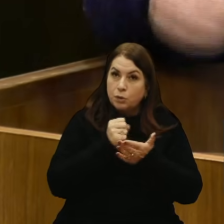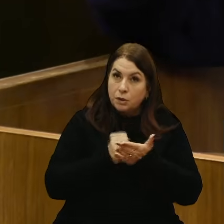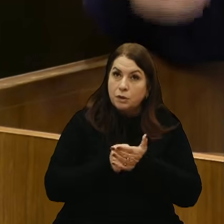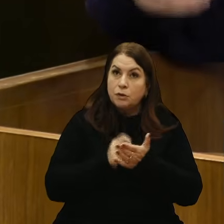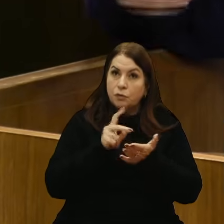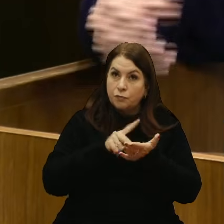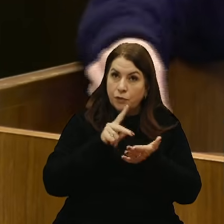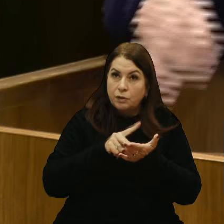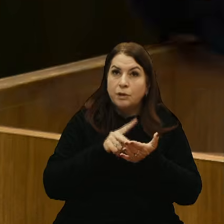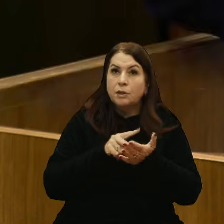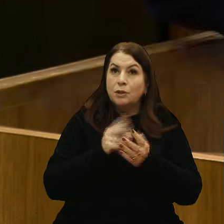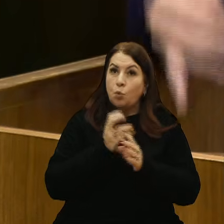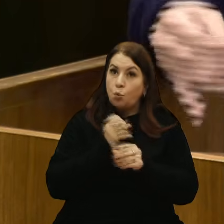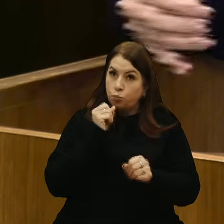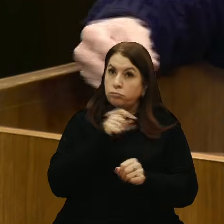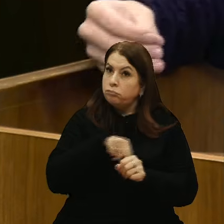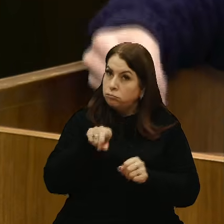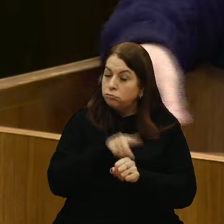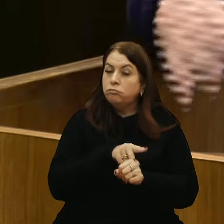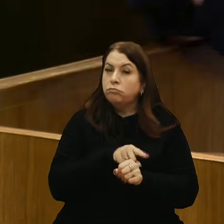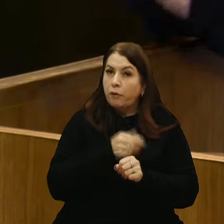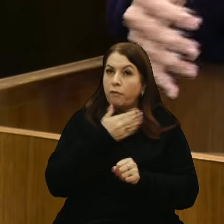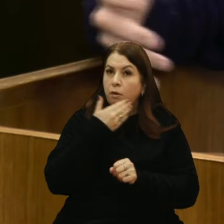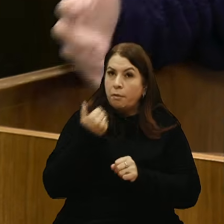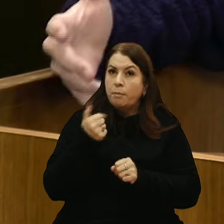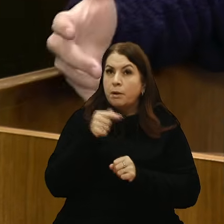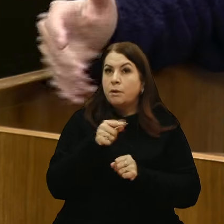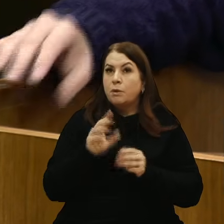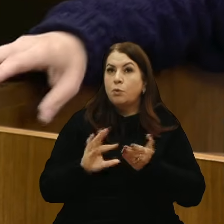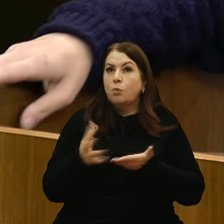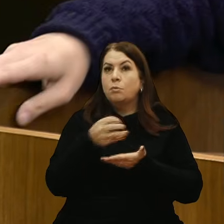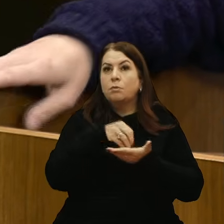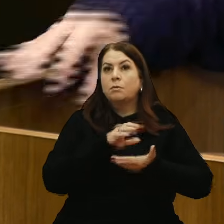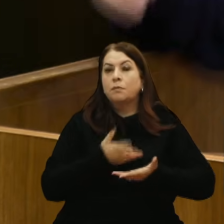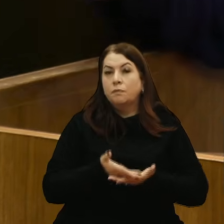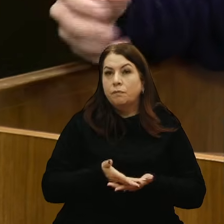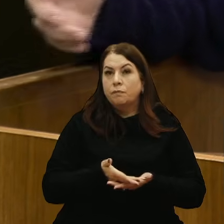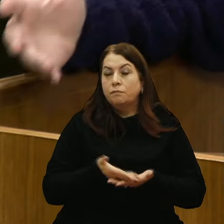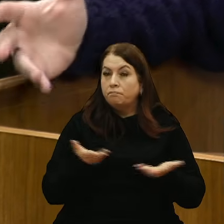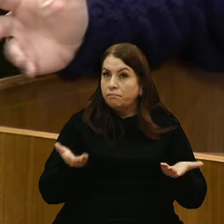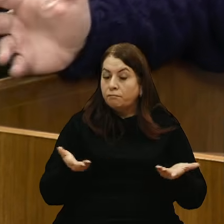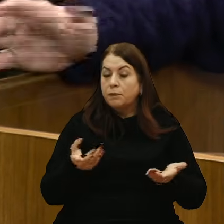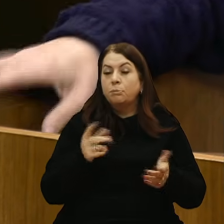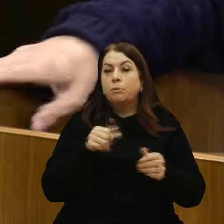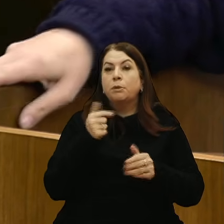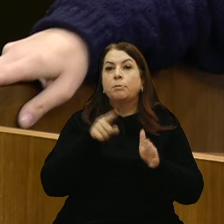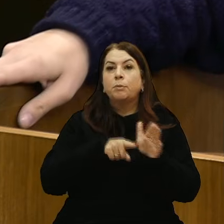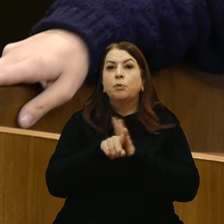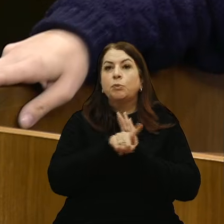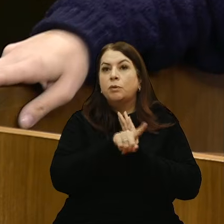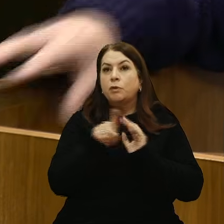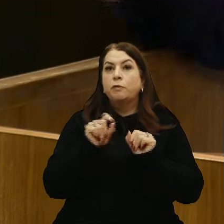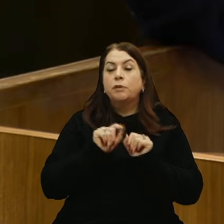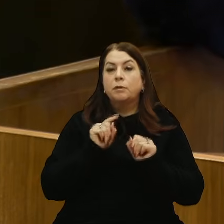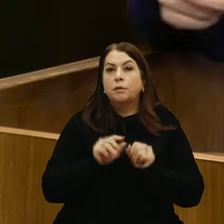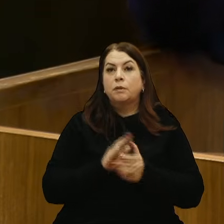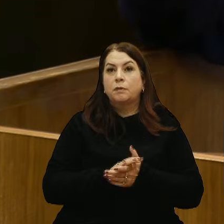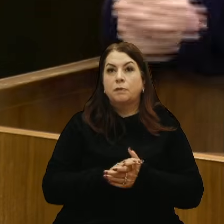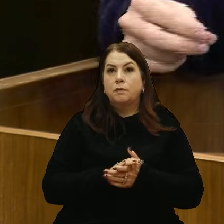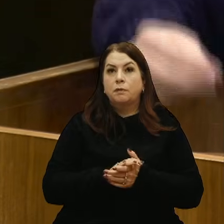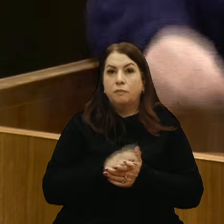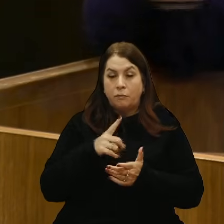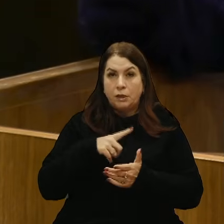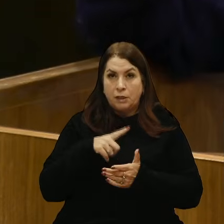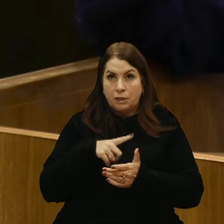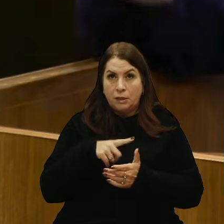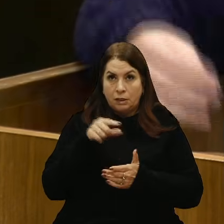de fato são lucrativos, que de fato valem a pena com a Codeca? Então, a primeira pergunta que eu faço é essa. Vai